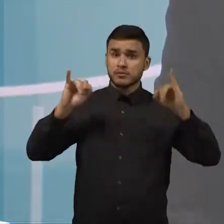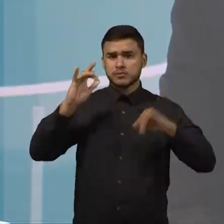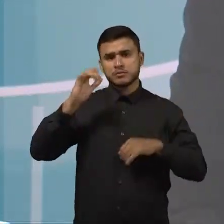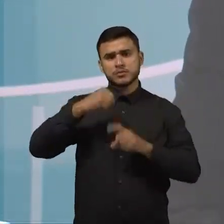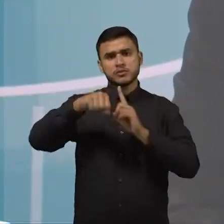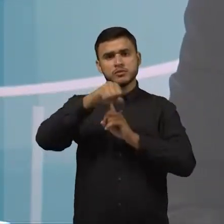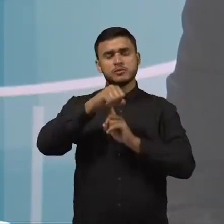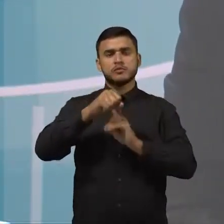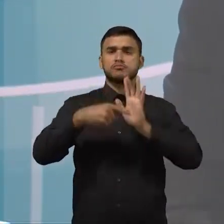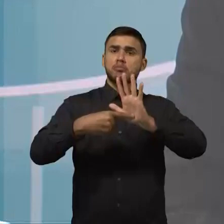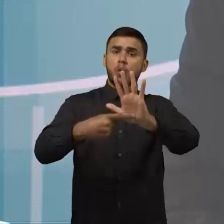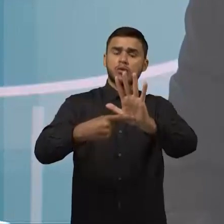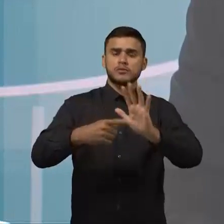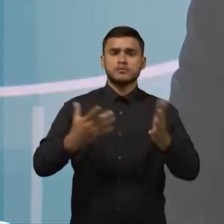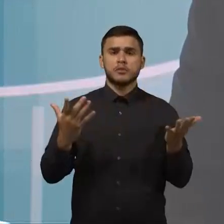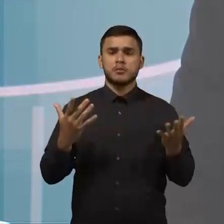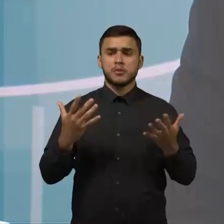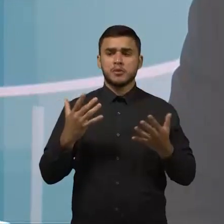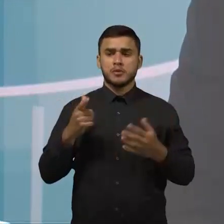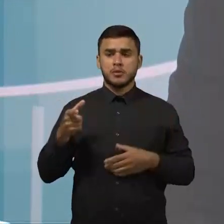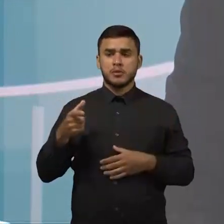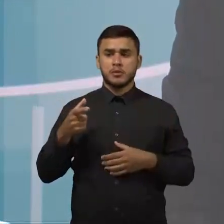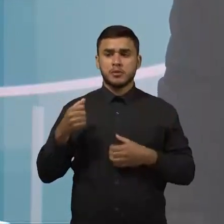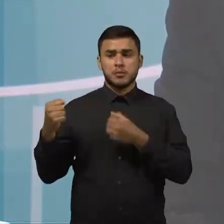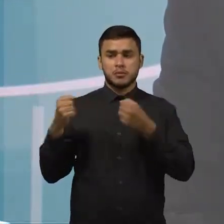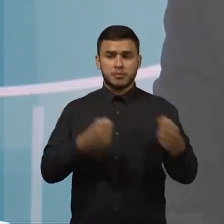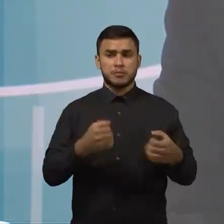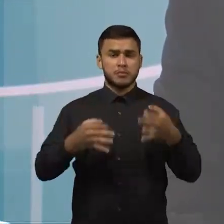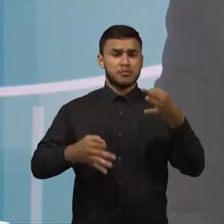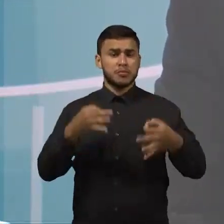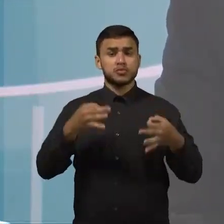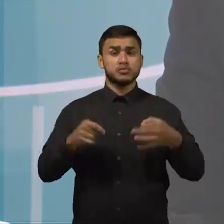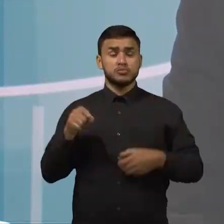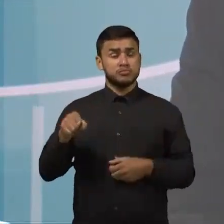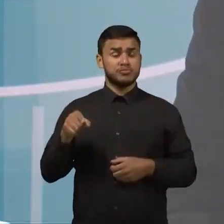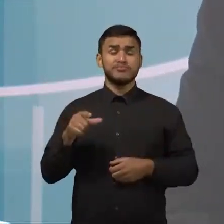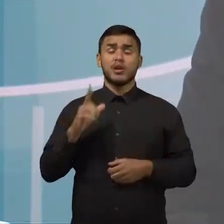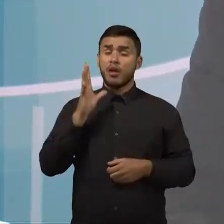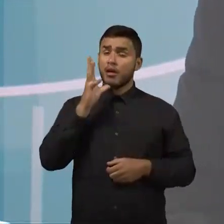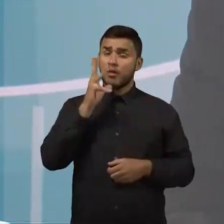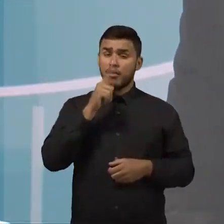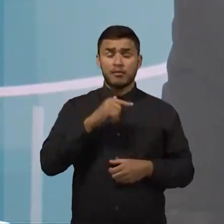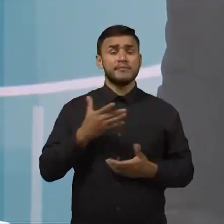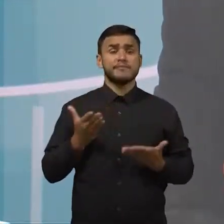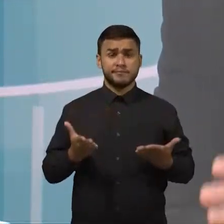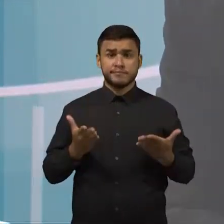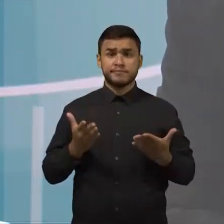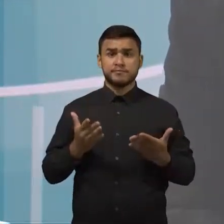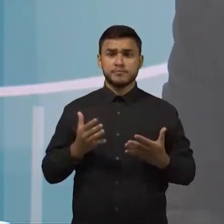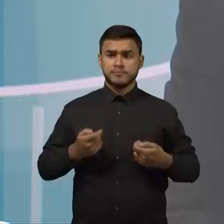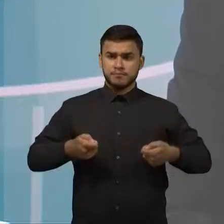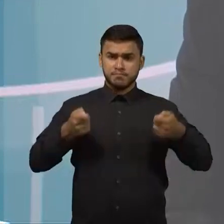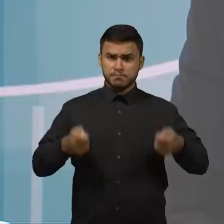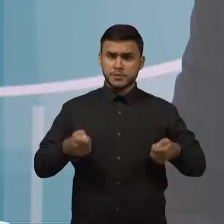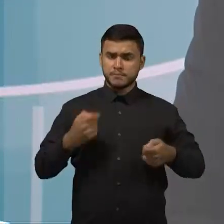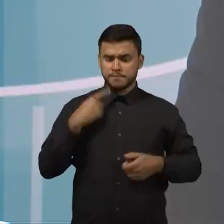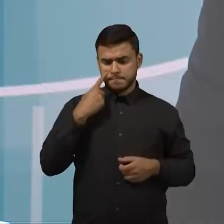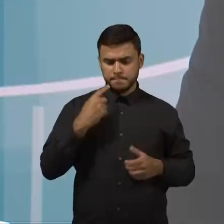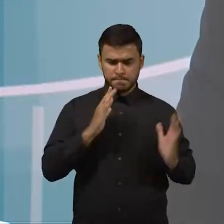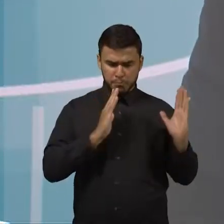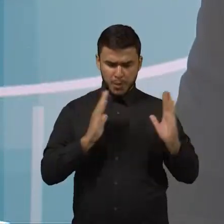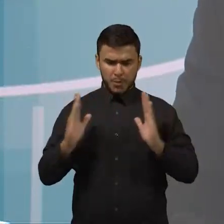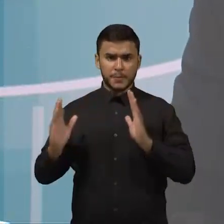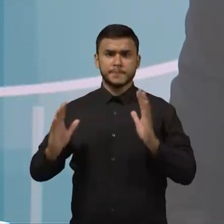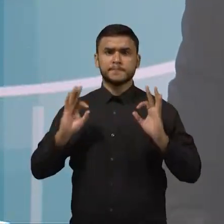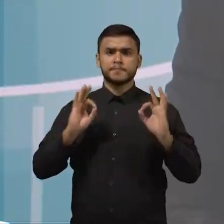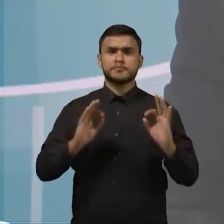tempo, ele desvia o foco. É que o judiciário demora muito para julgar suas questões. Se o judiciário julgasse suas questões com mais celeridade, as pessoas